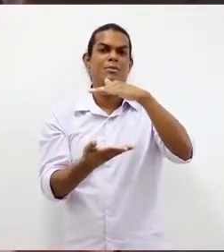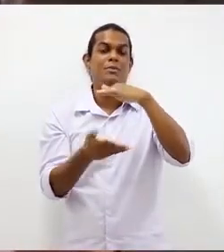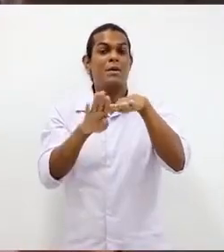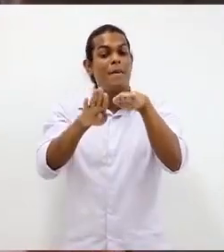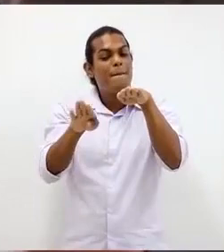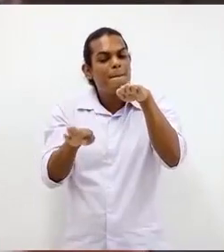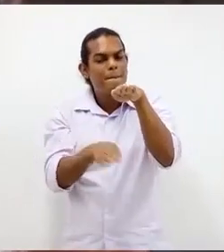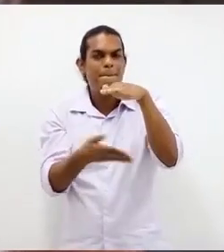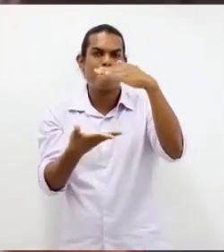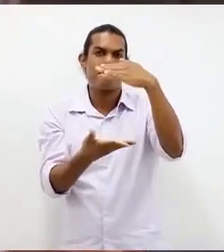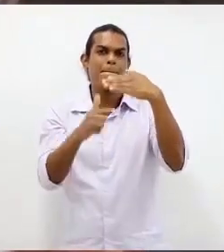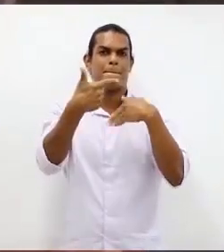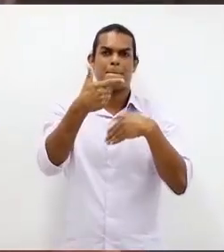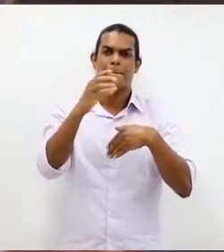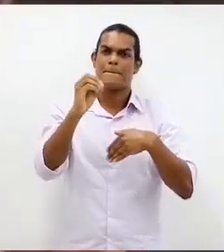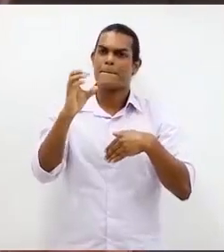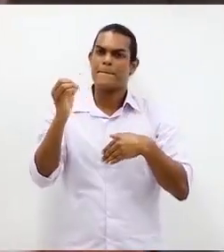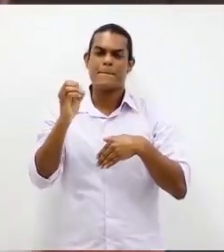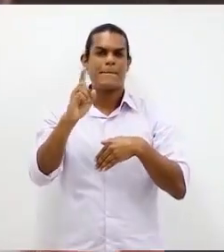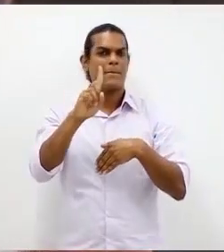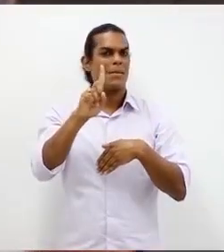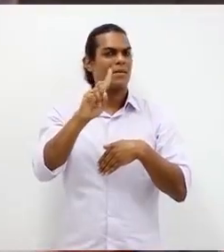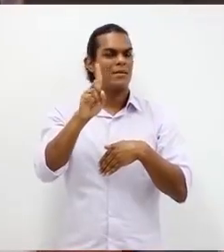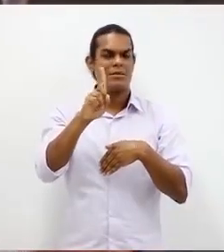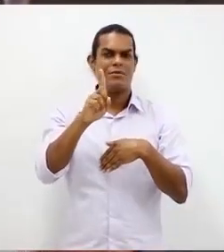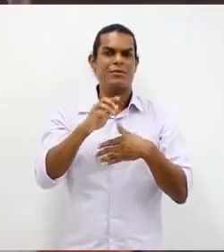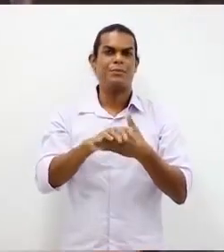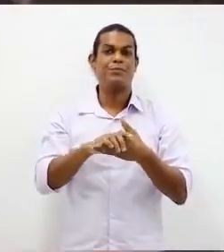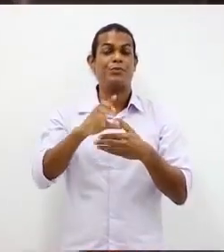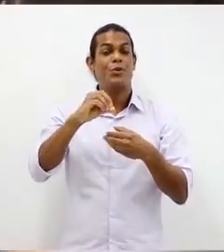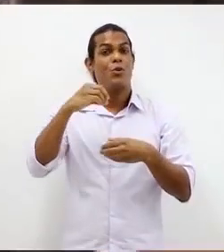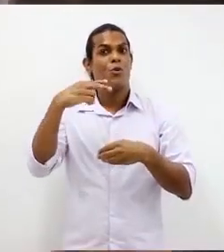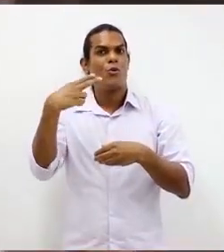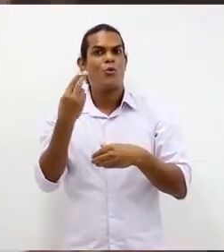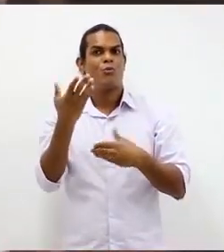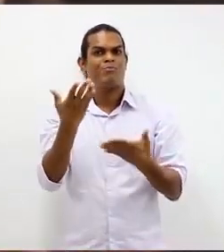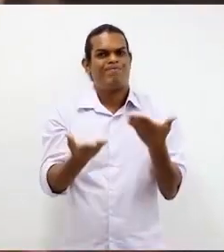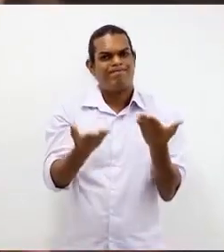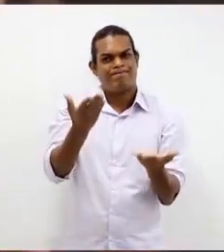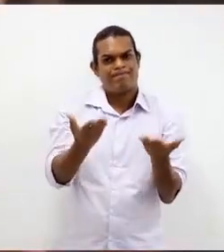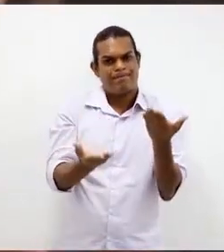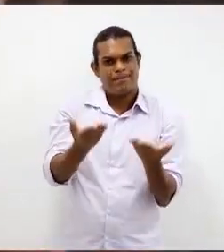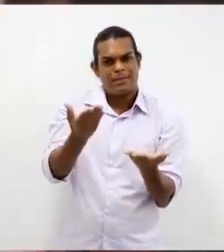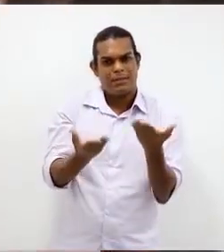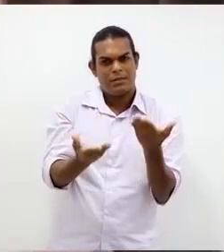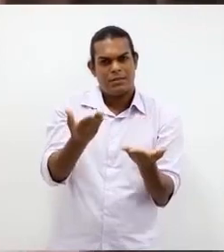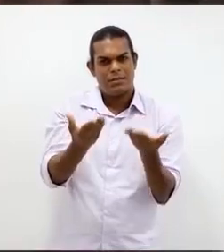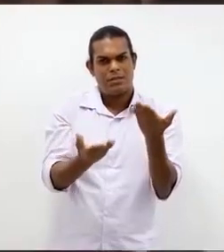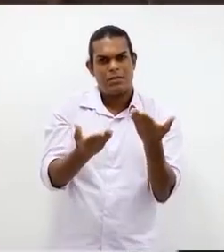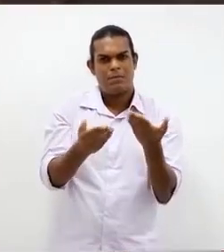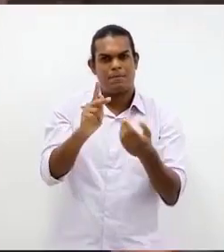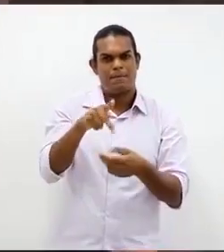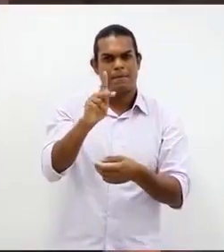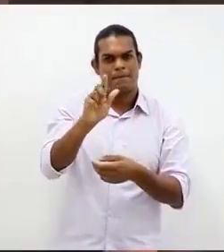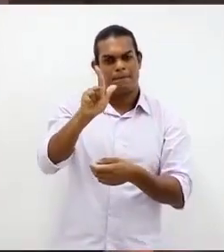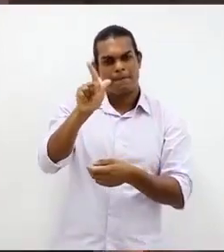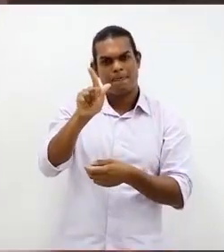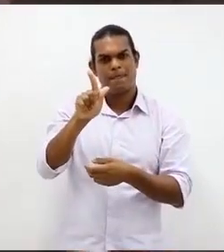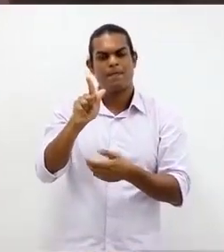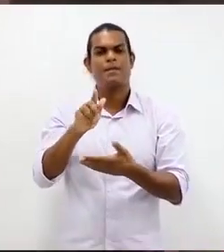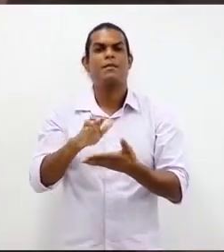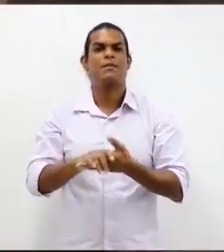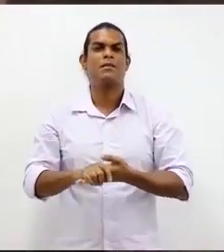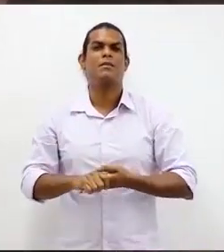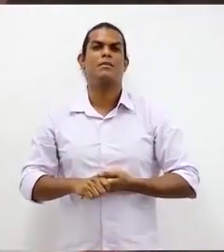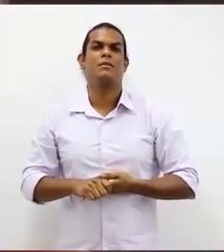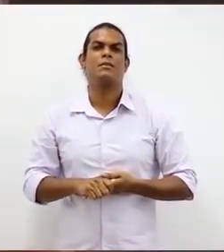perigosa, né? Ou acima de 135 quilos de produtos de gás liquefeito, certo?